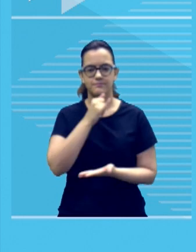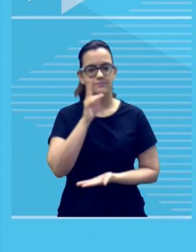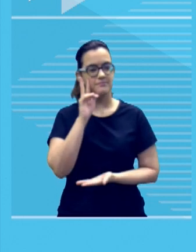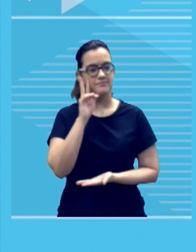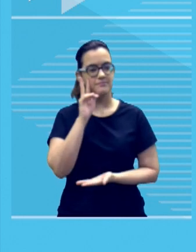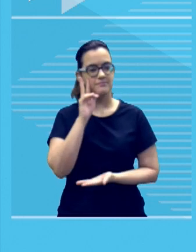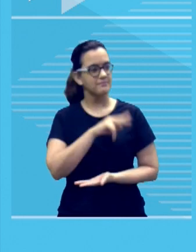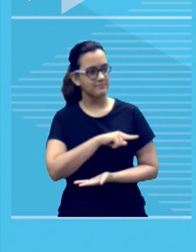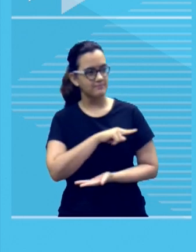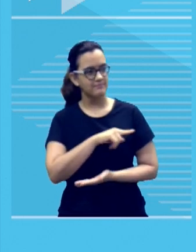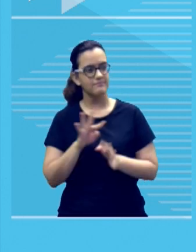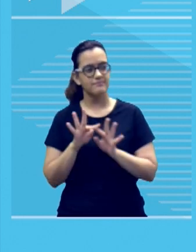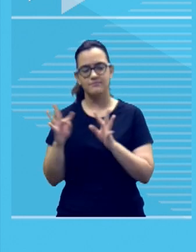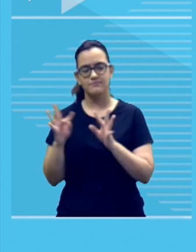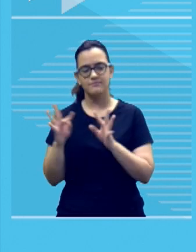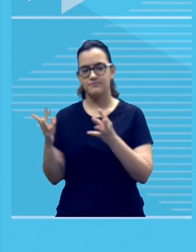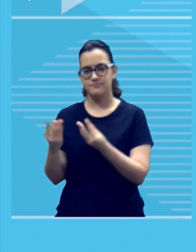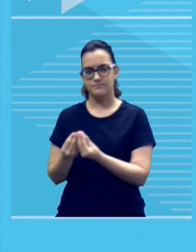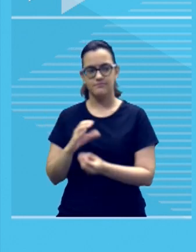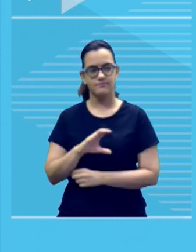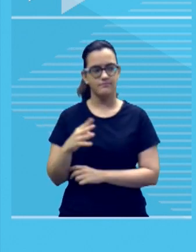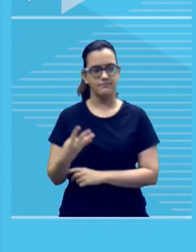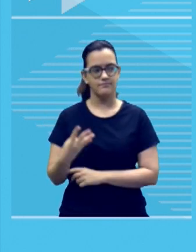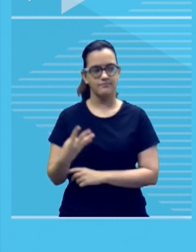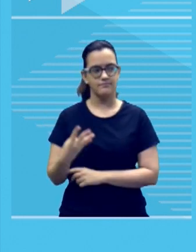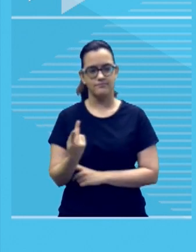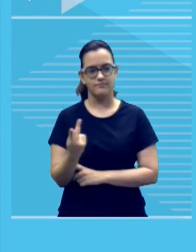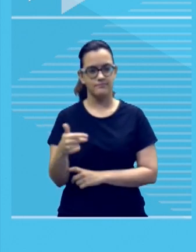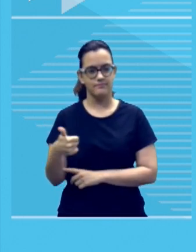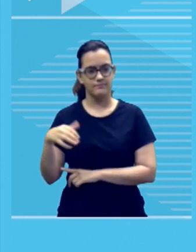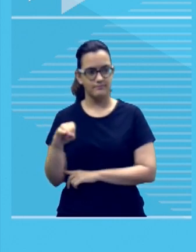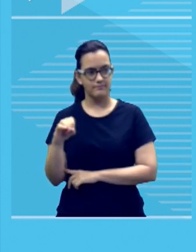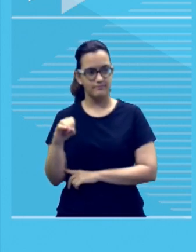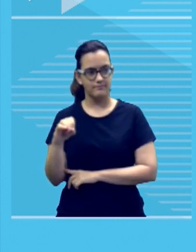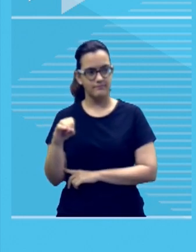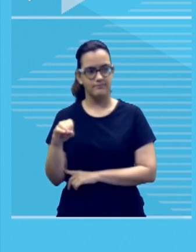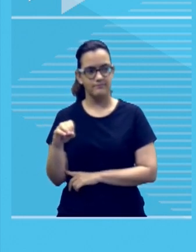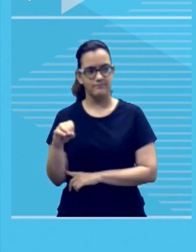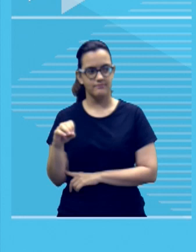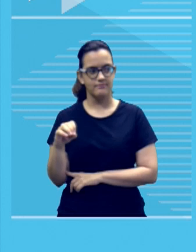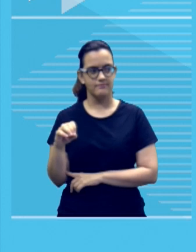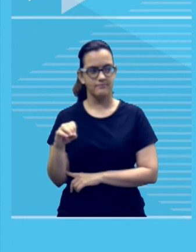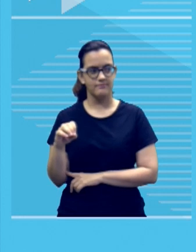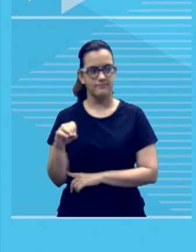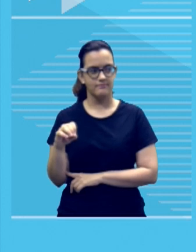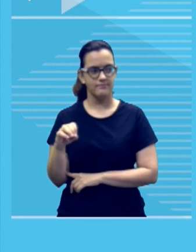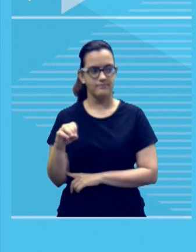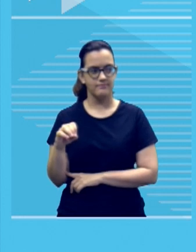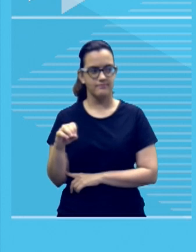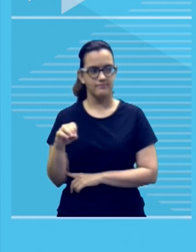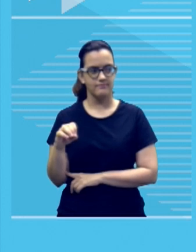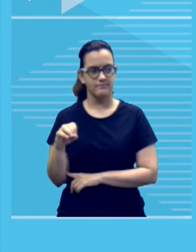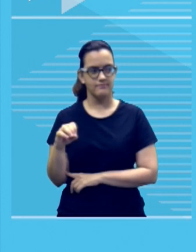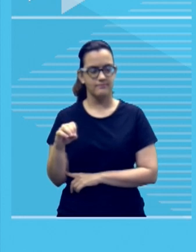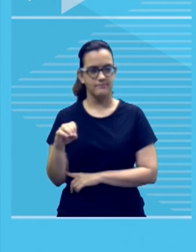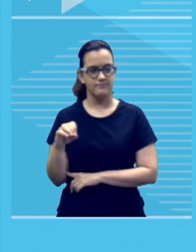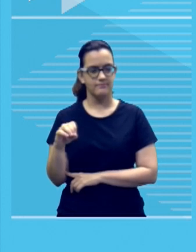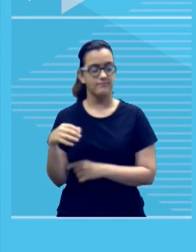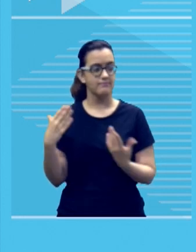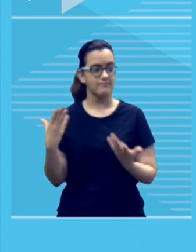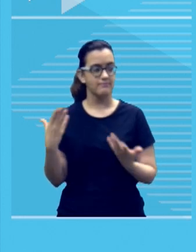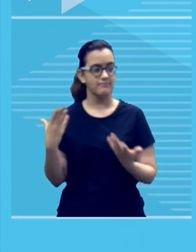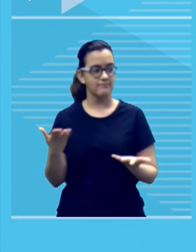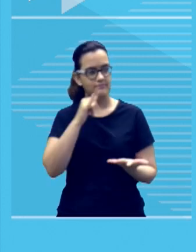molecular c4h10 são conhecidos quantos compostos existem com a fórmula c4h10 tá